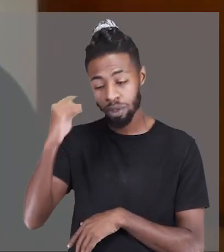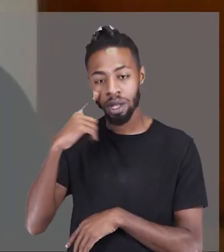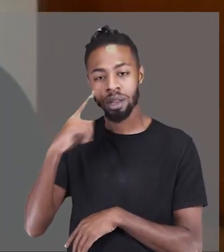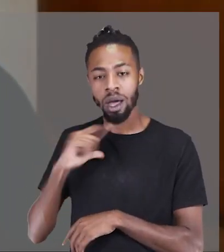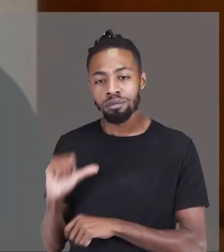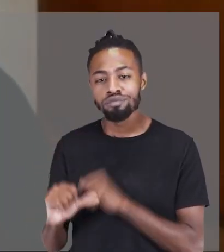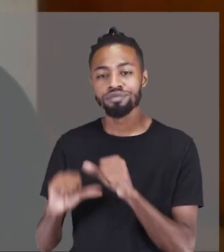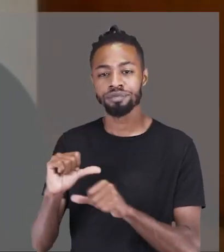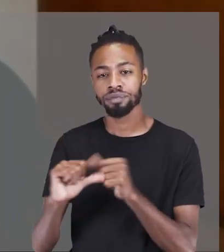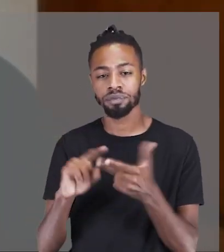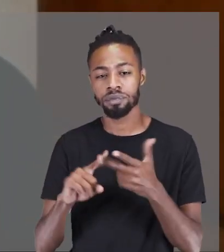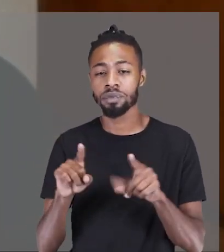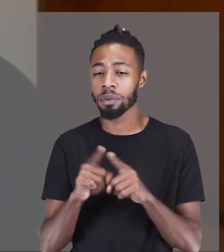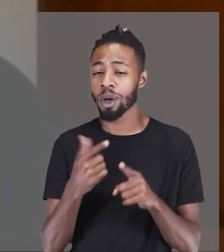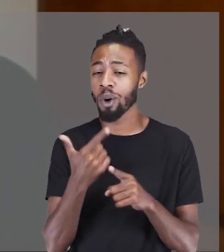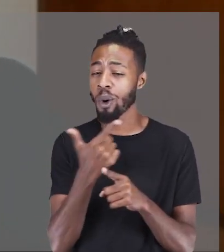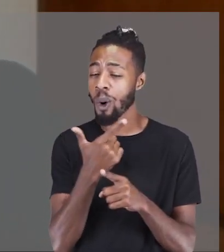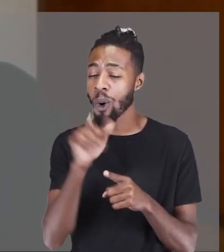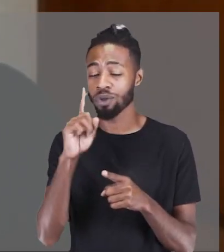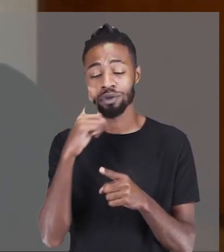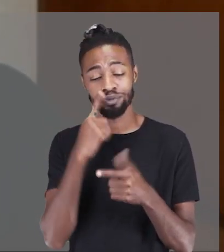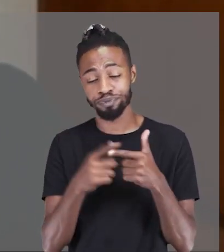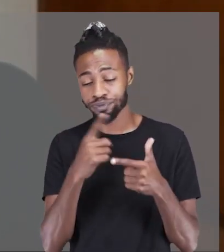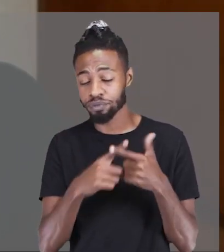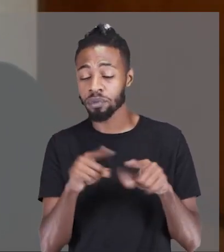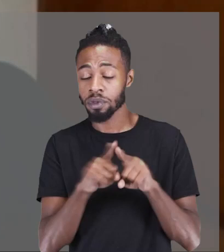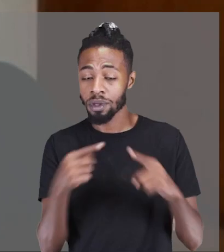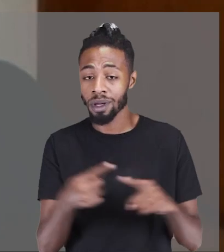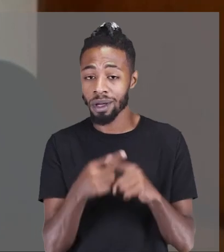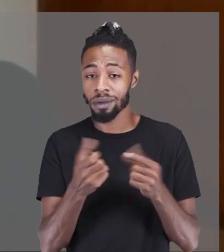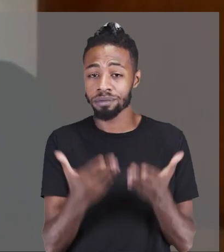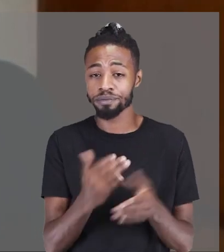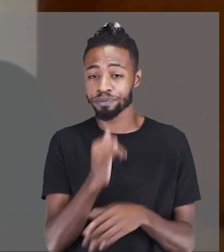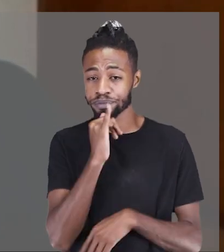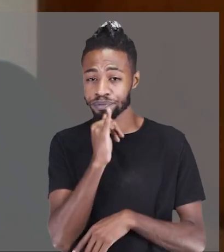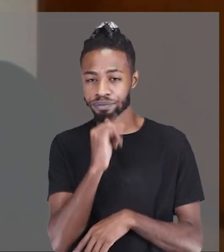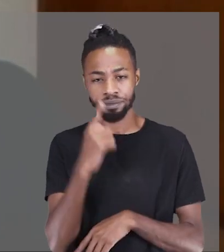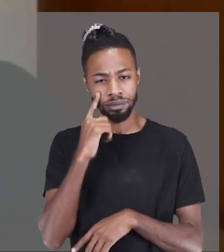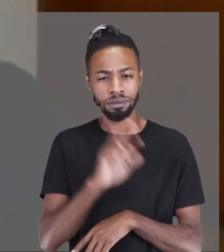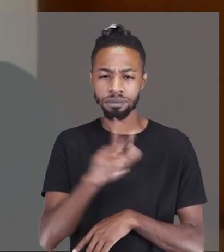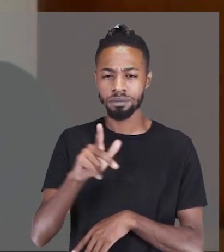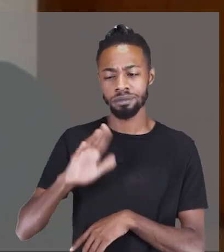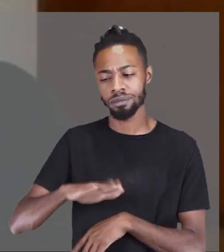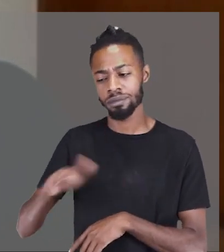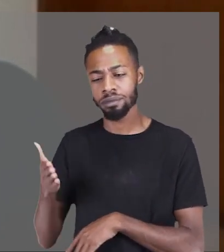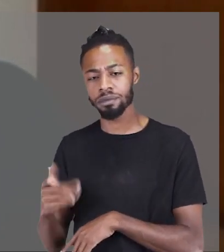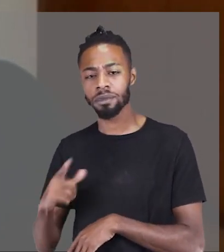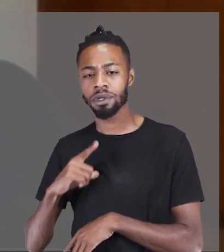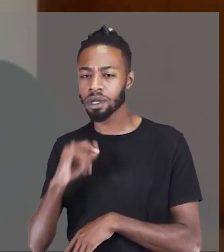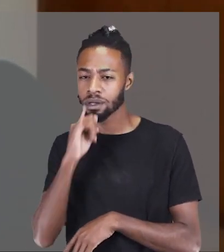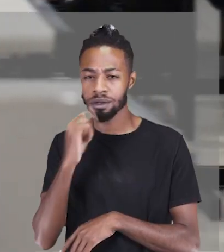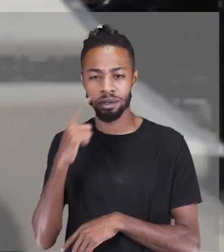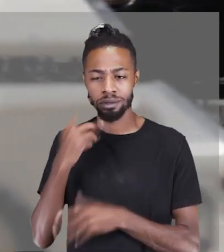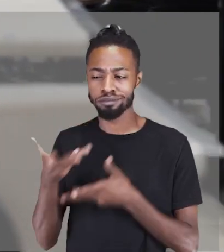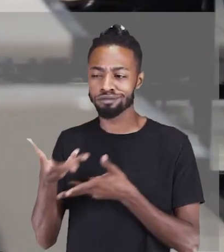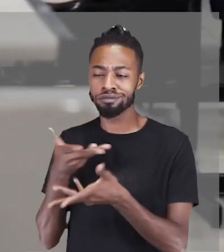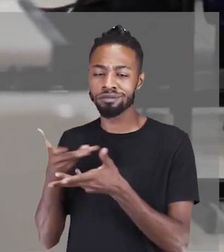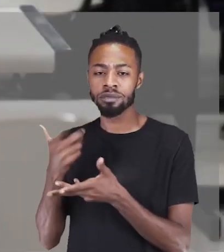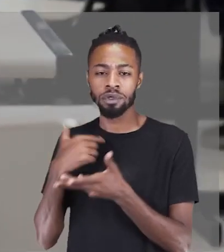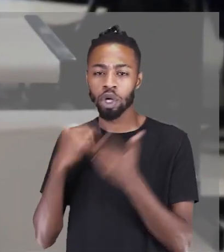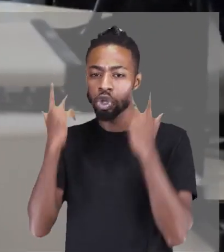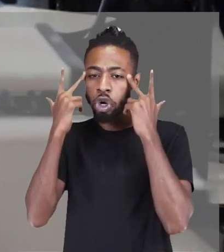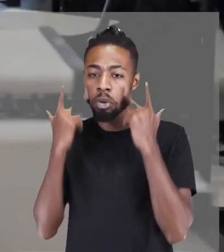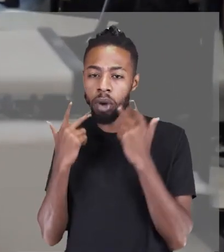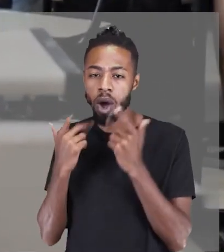entrar neste desafio outras questões. É diferente o desafio que uma criança que tem uma